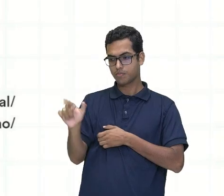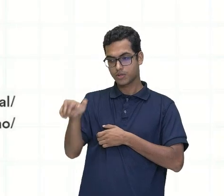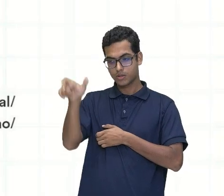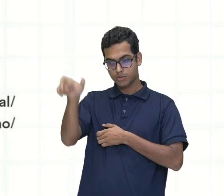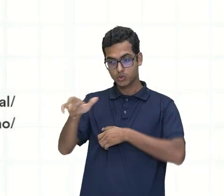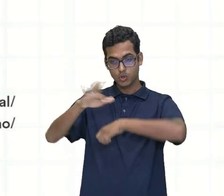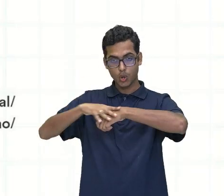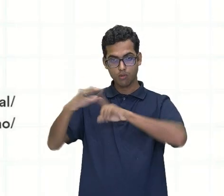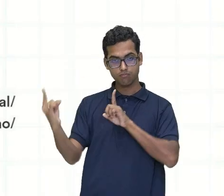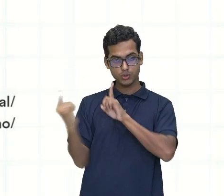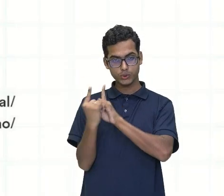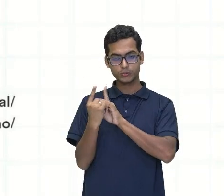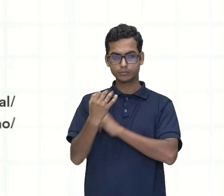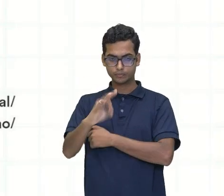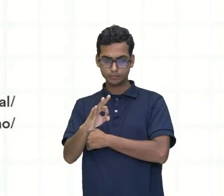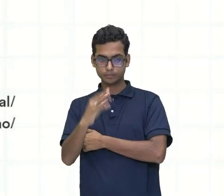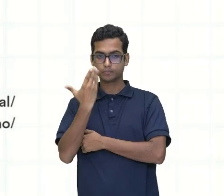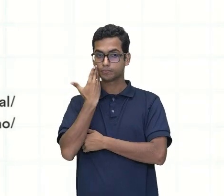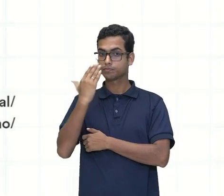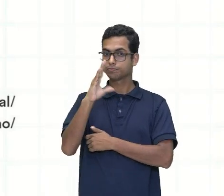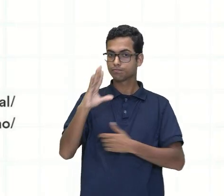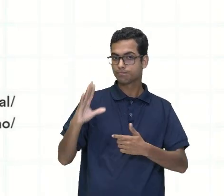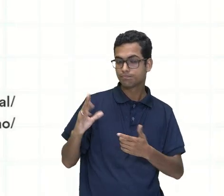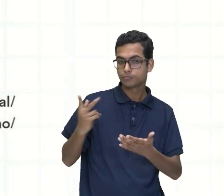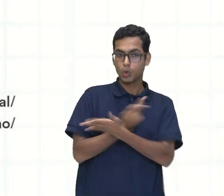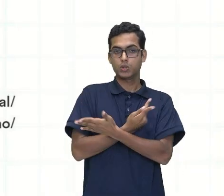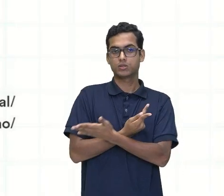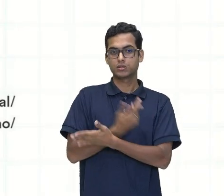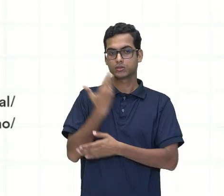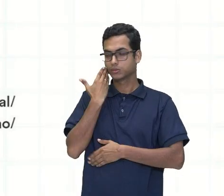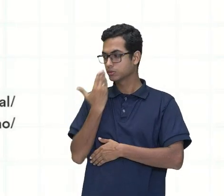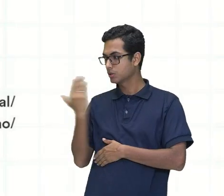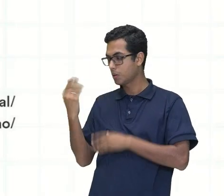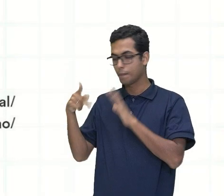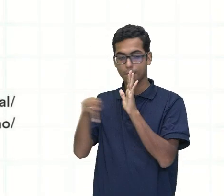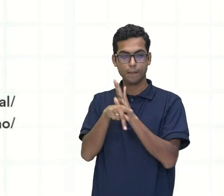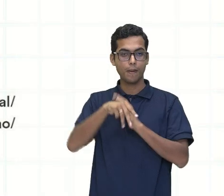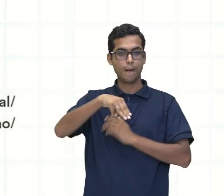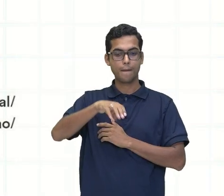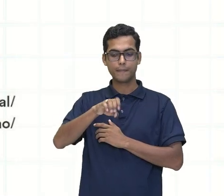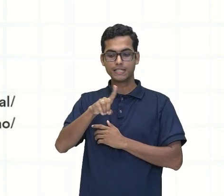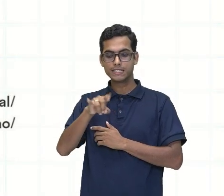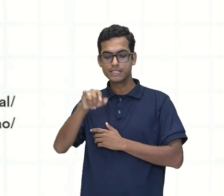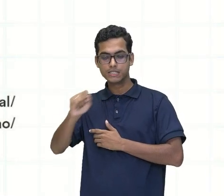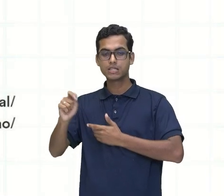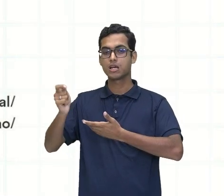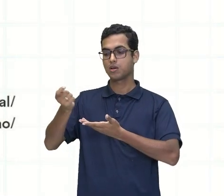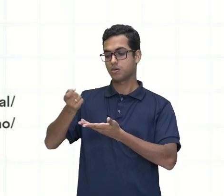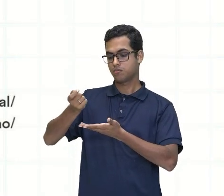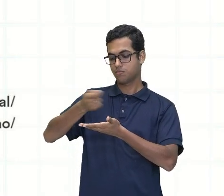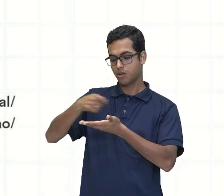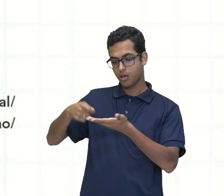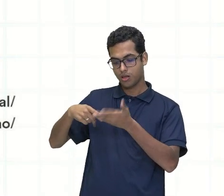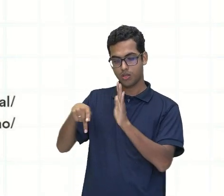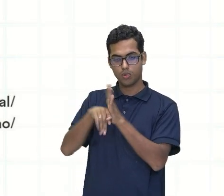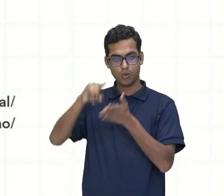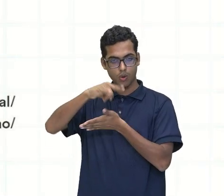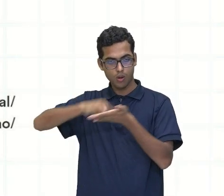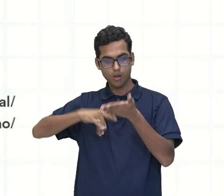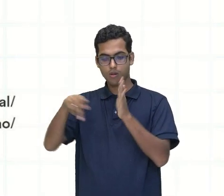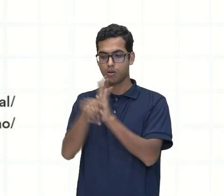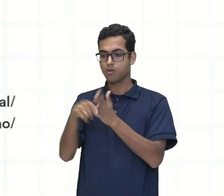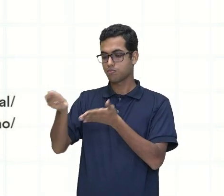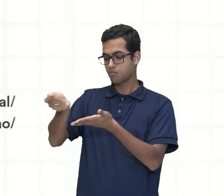um acontecimento. Foi uma ocorrência. A médica, ela prescreveu um remédio ao paciente. Então, nós